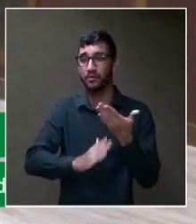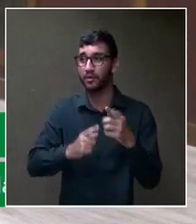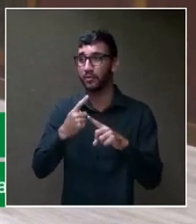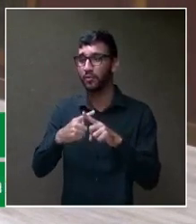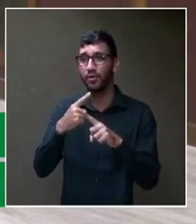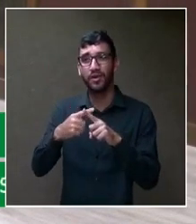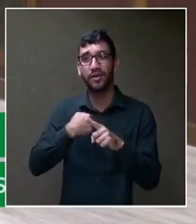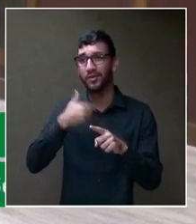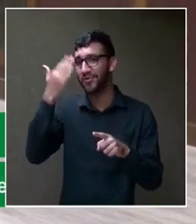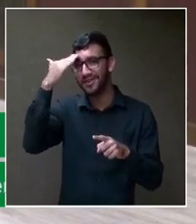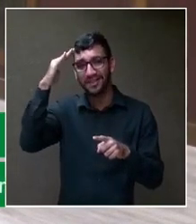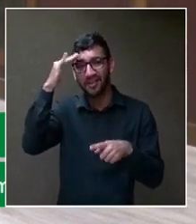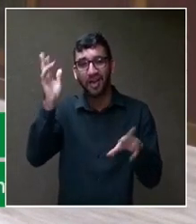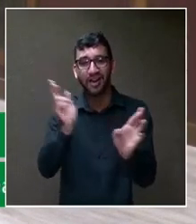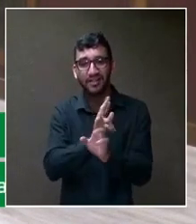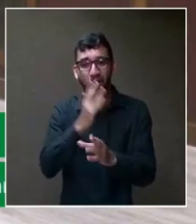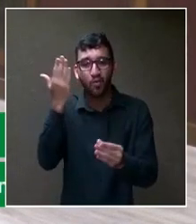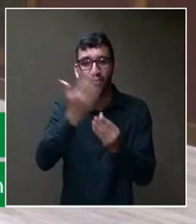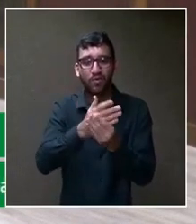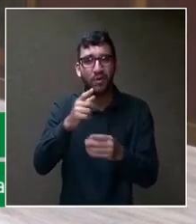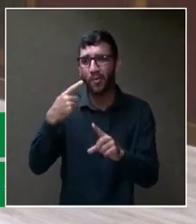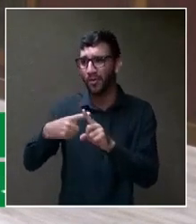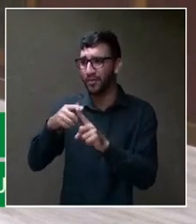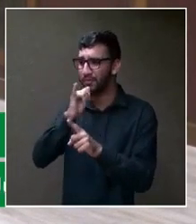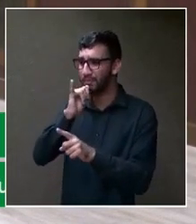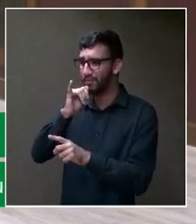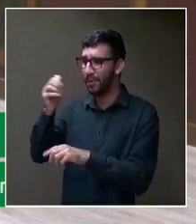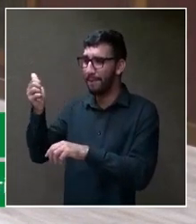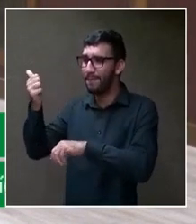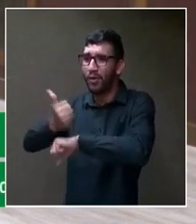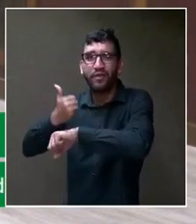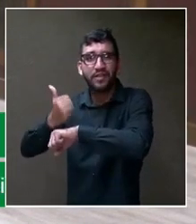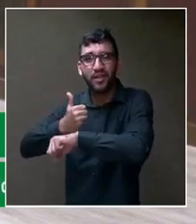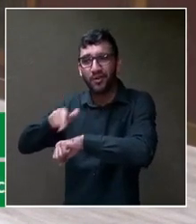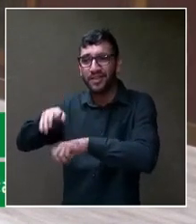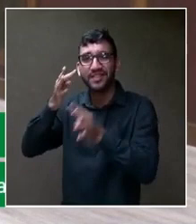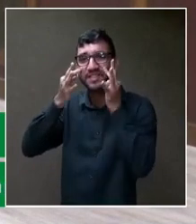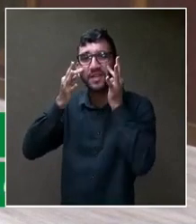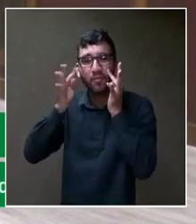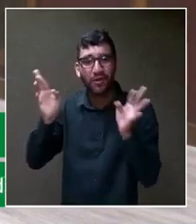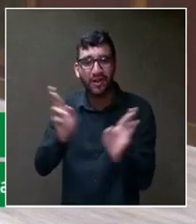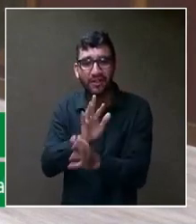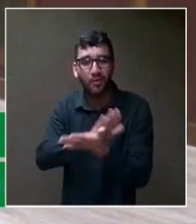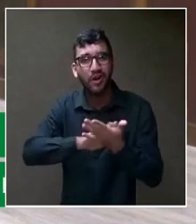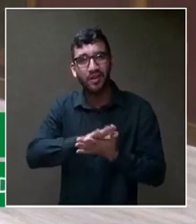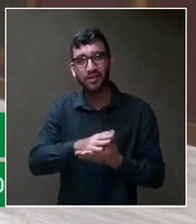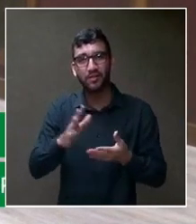por não entender pertinente. Qual é a profissão de uma pessoa que nem testemunha, não é...